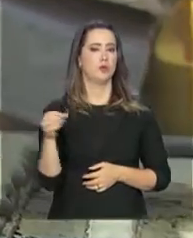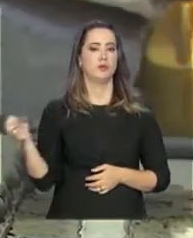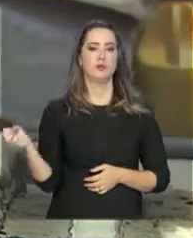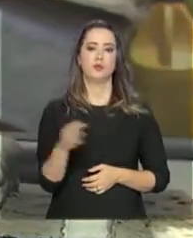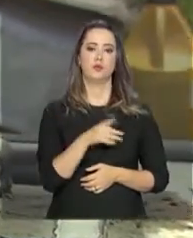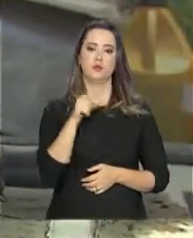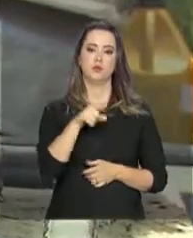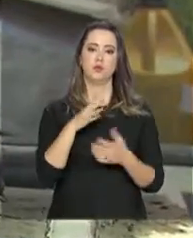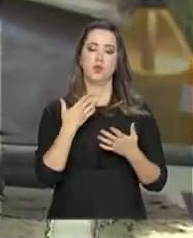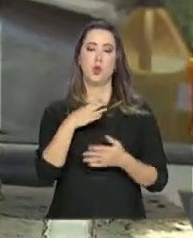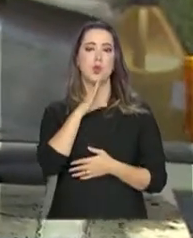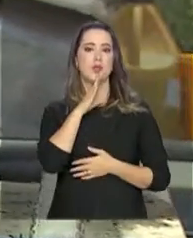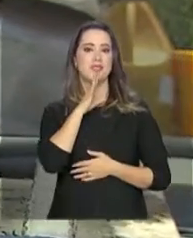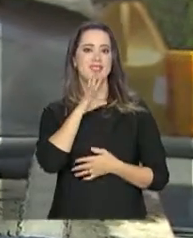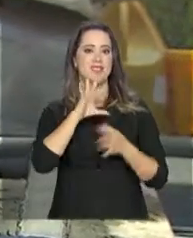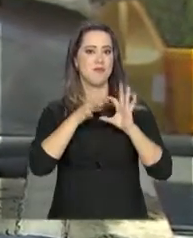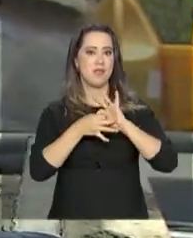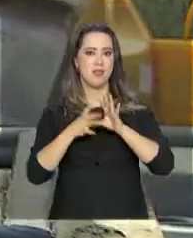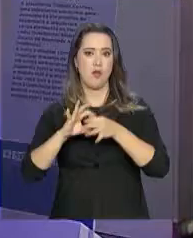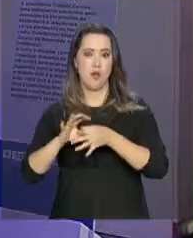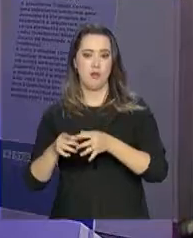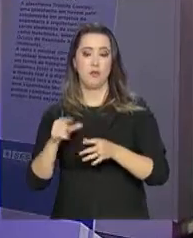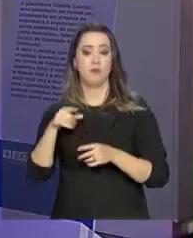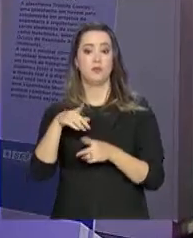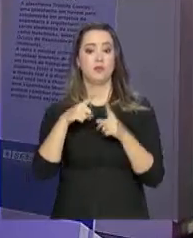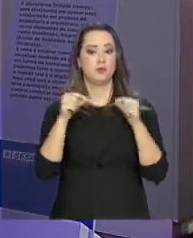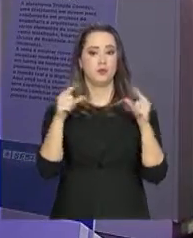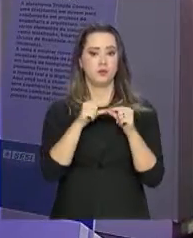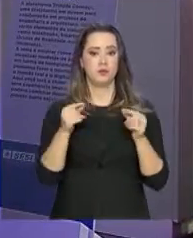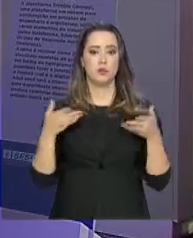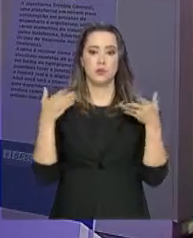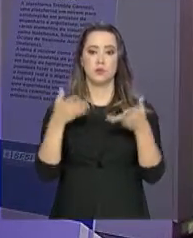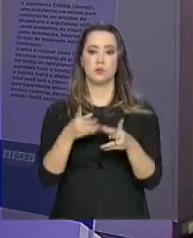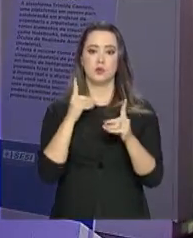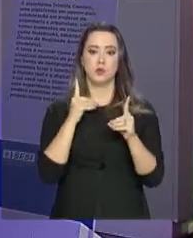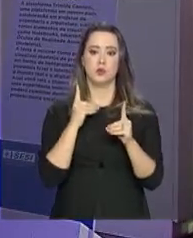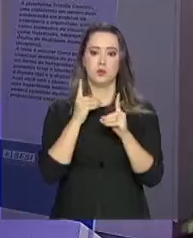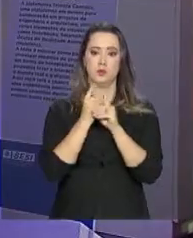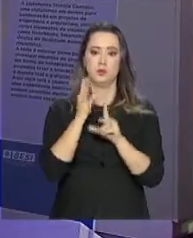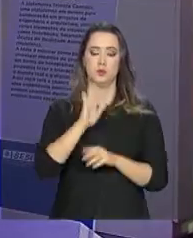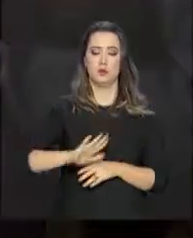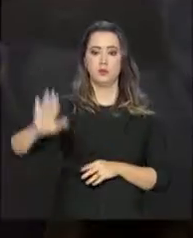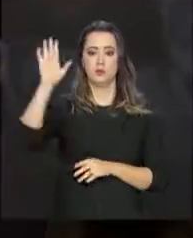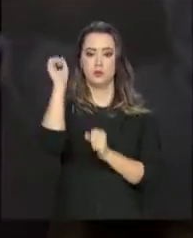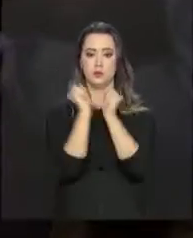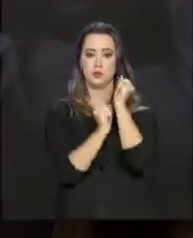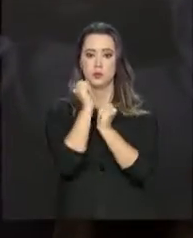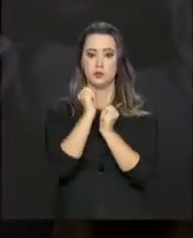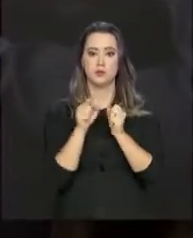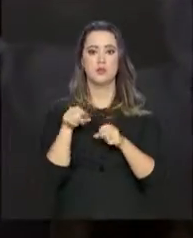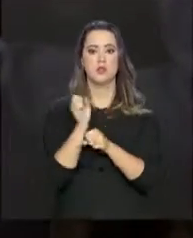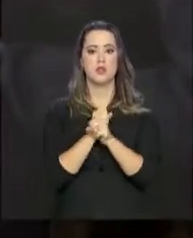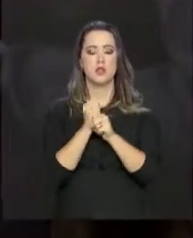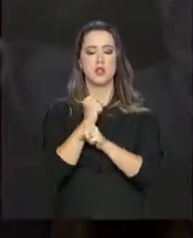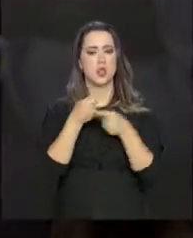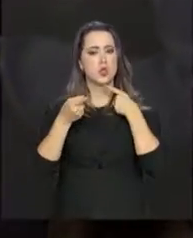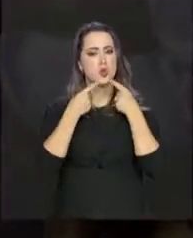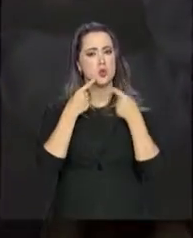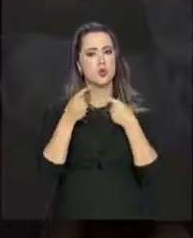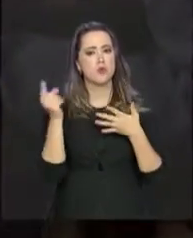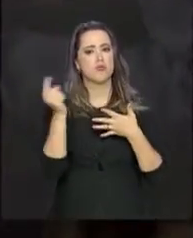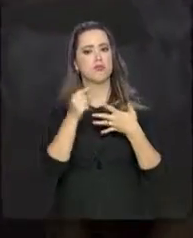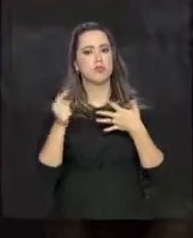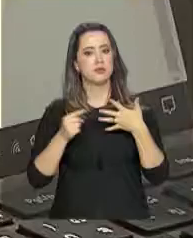na olimpíada do conhecimento em brasília e fazem parte do encontro nacional da indústria que neste ano e discutir entre